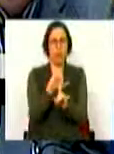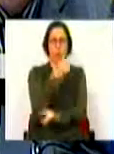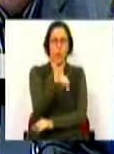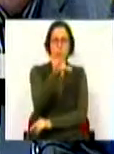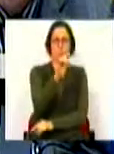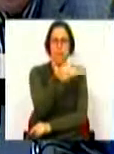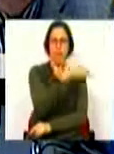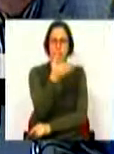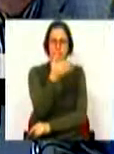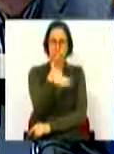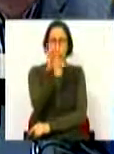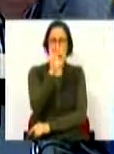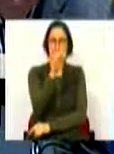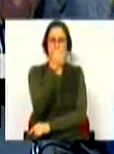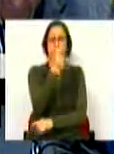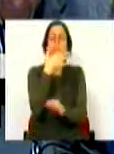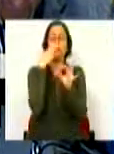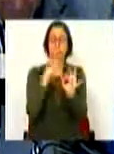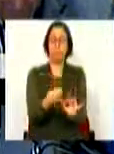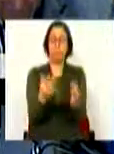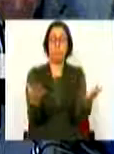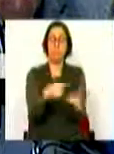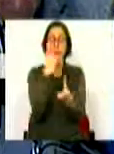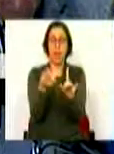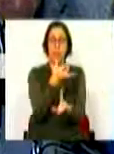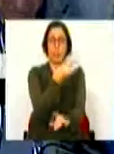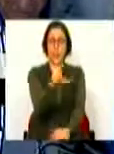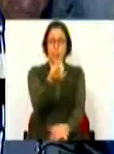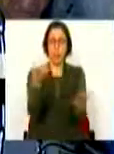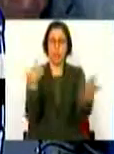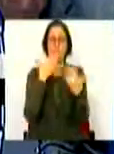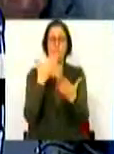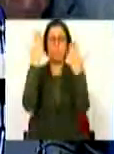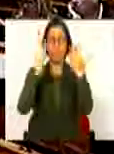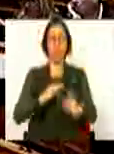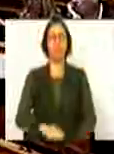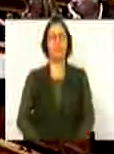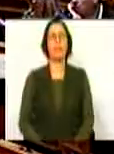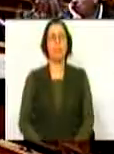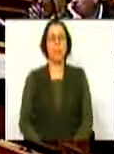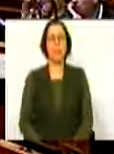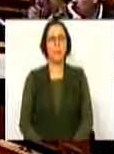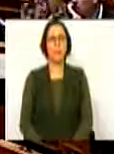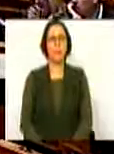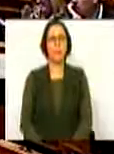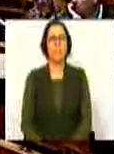2016, 17, 18 e seguramente também este ano em 2019. Muito obrigado, Sr. Obrigado.